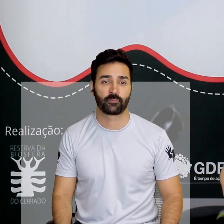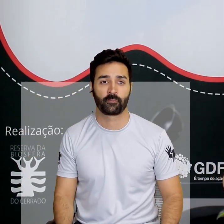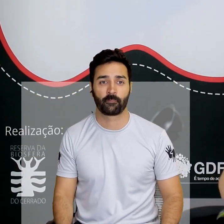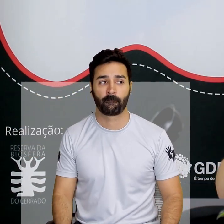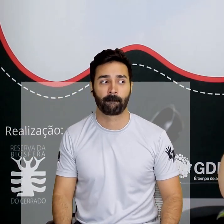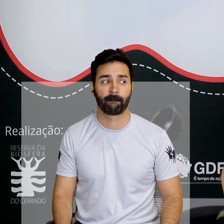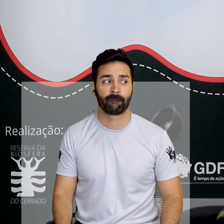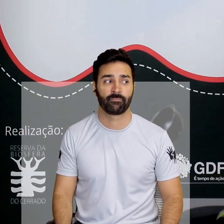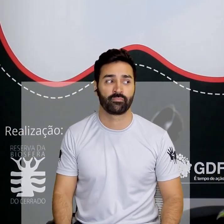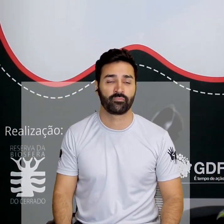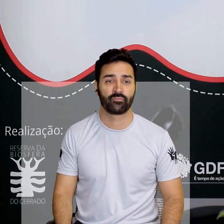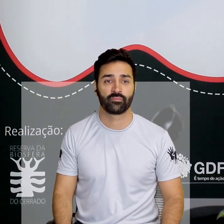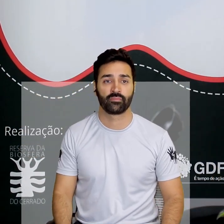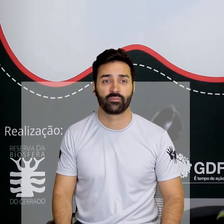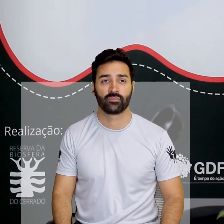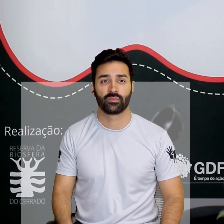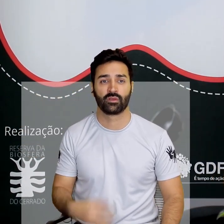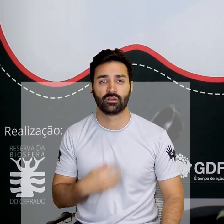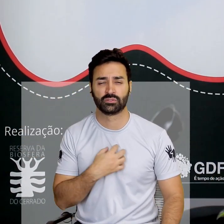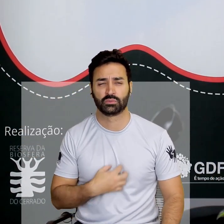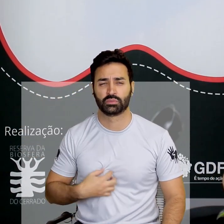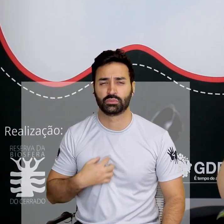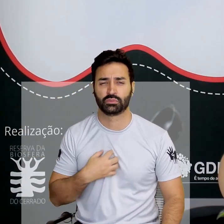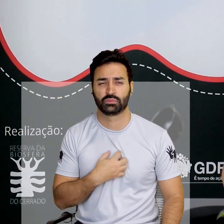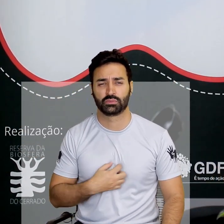Enjoo. E a cara de enjoo?